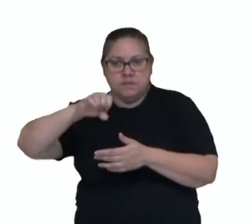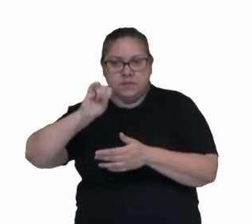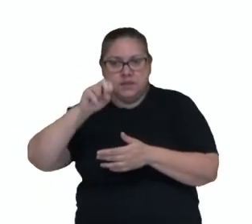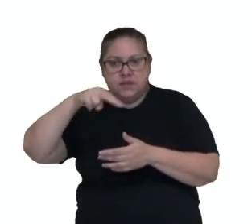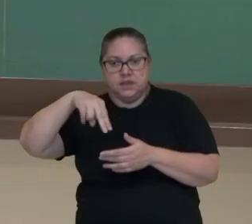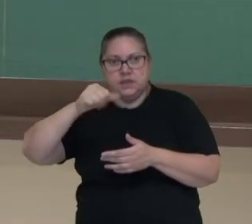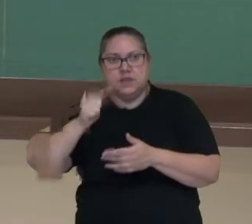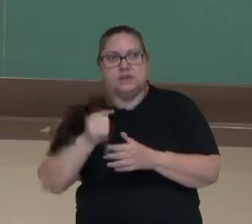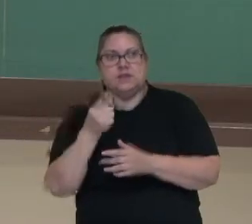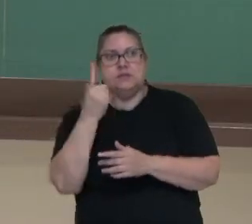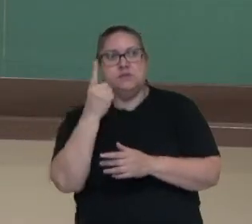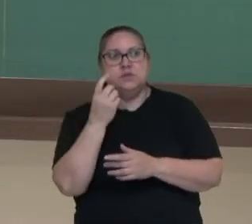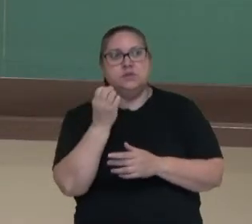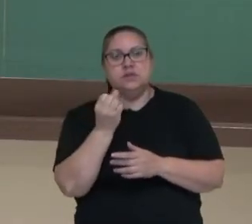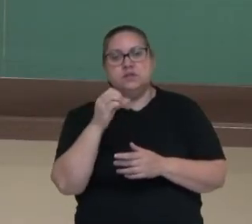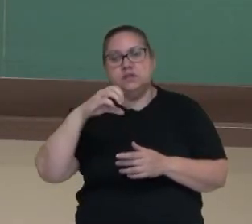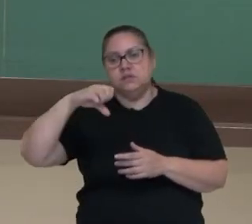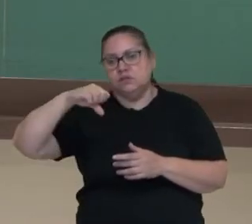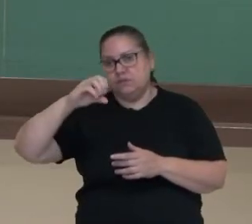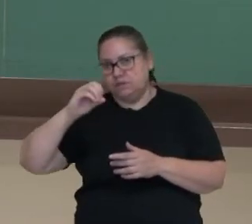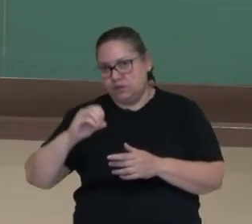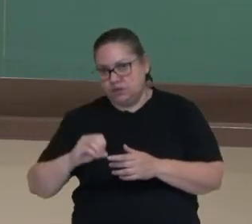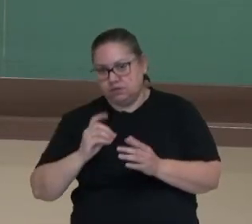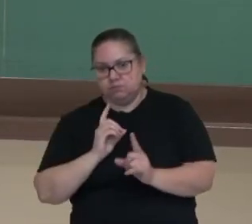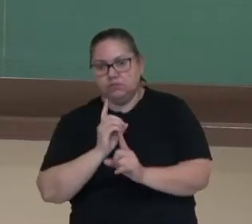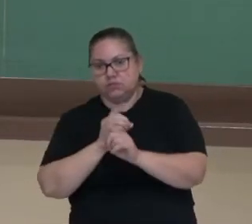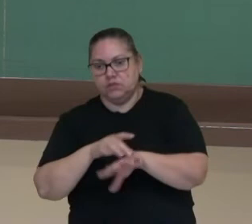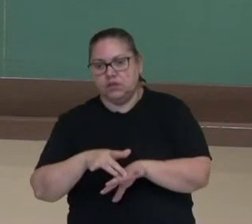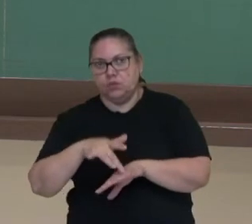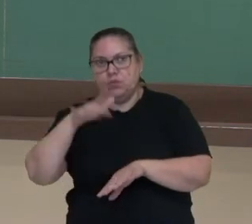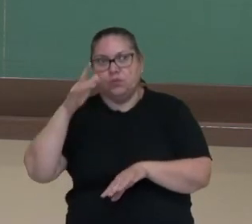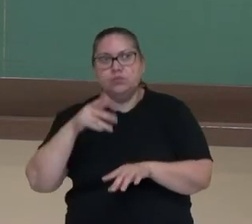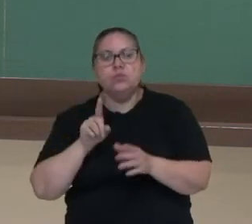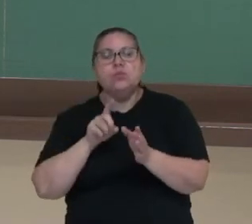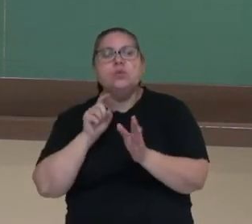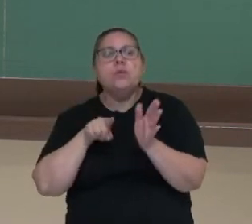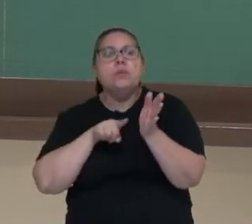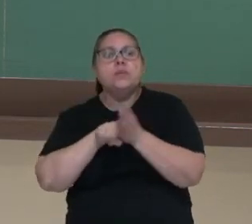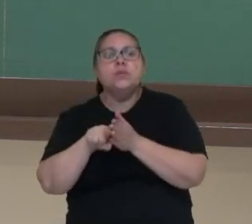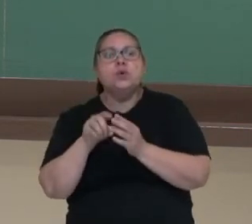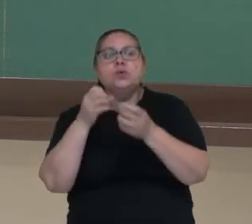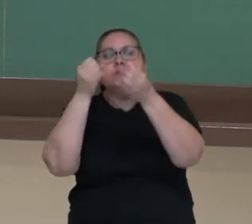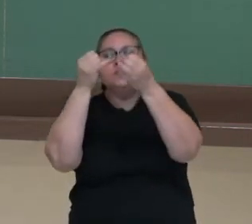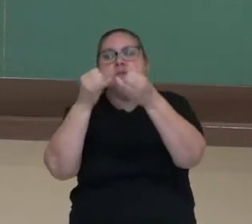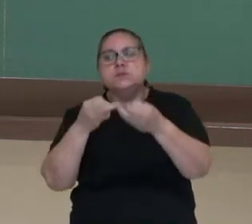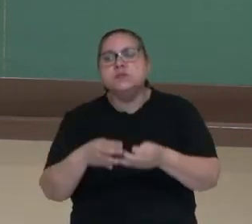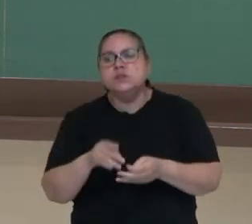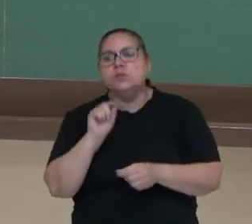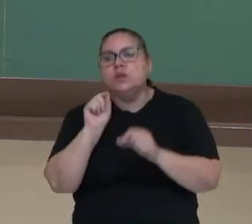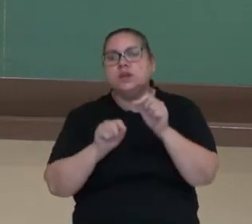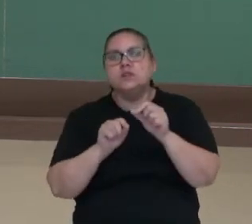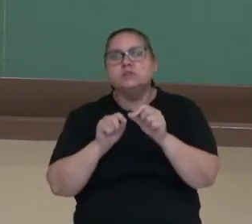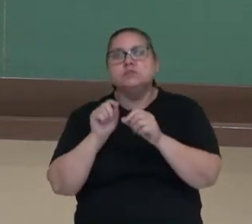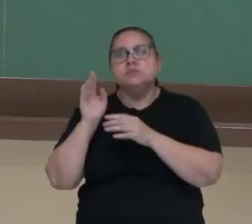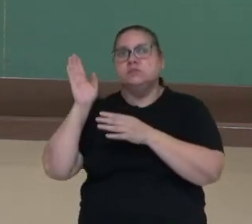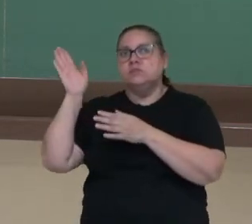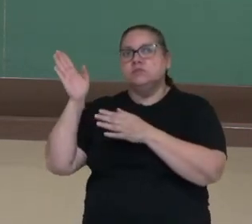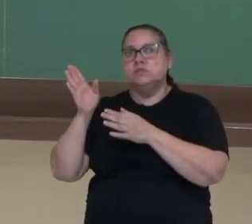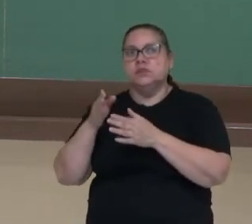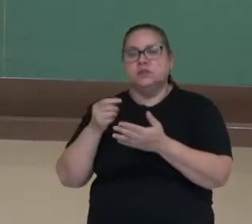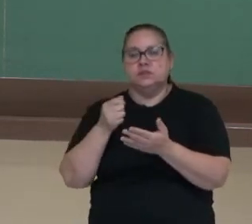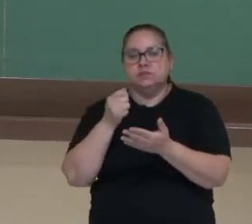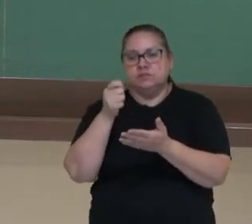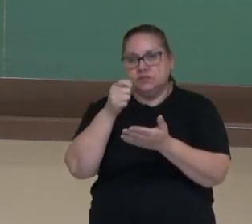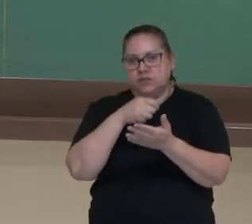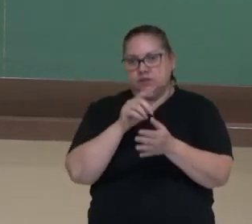1690. O Alberto comentou aí do Borba Gato. Vamos lá, última perguntinha. Explica o que eram as bandeiras de apressamento. Vê se vocês entendem esse conceito